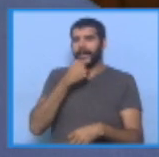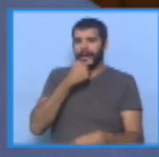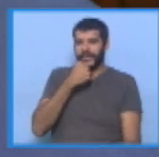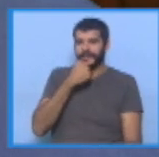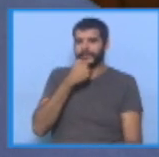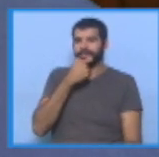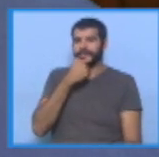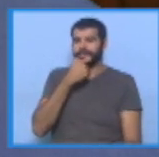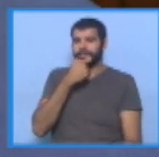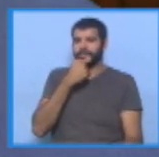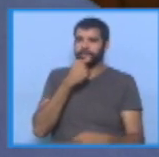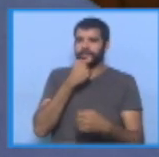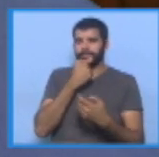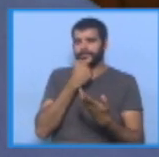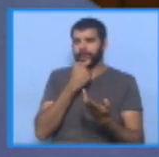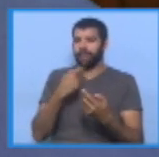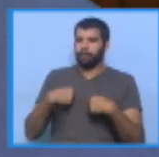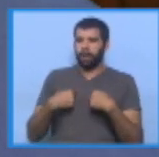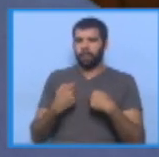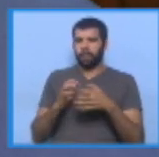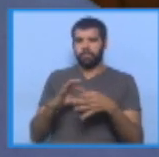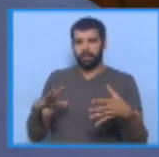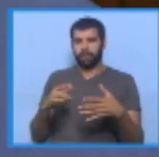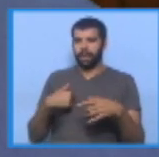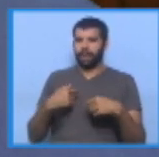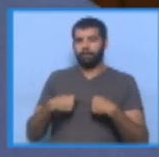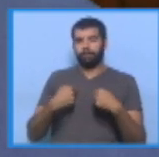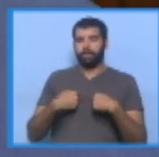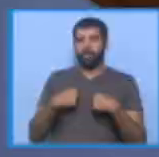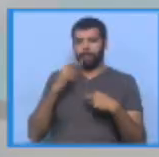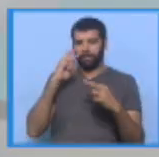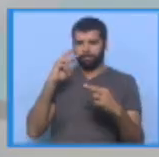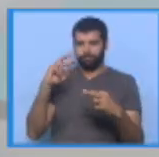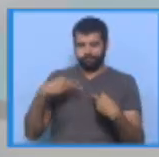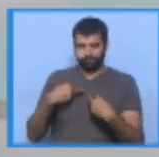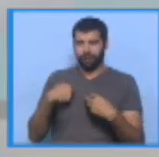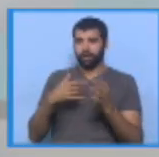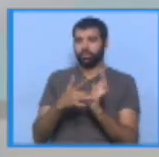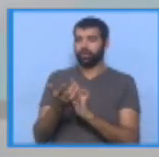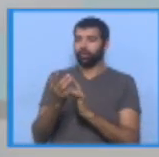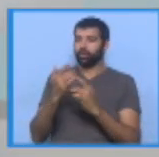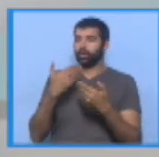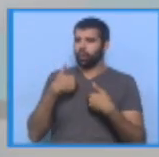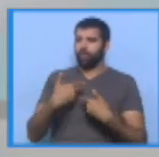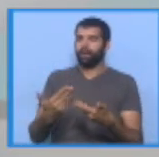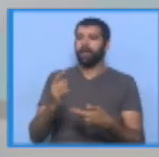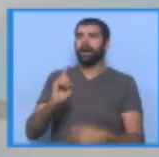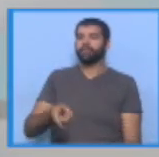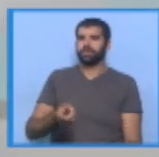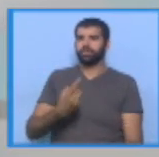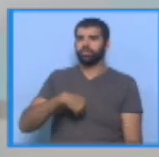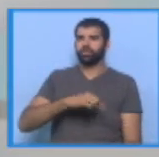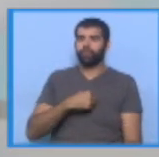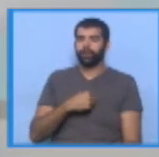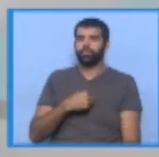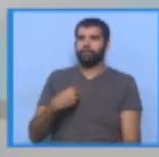modo ego-pertença. É uma pertença a si mesmo. E o convite que Jesus nos faz é para que não nos